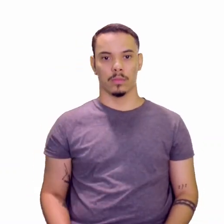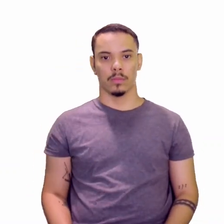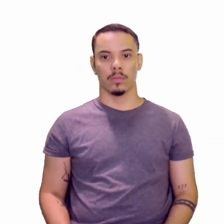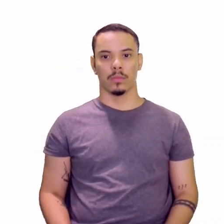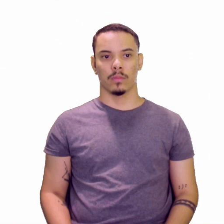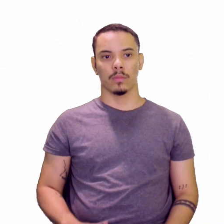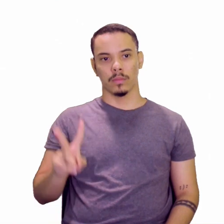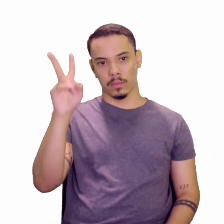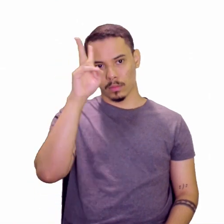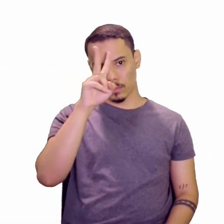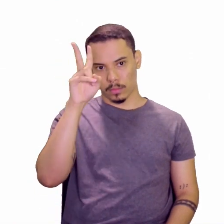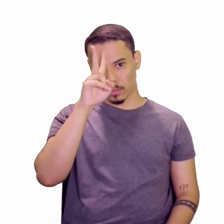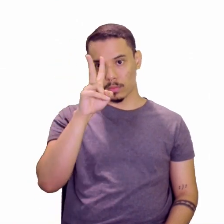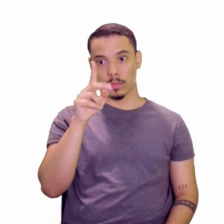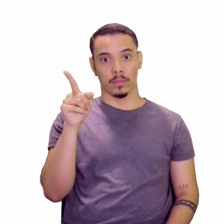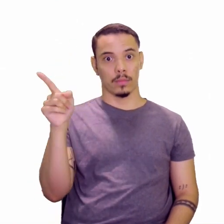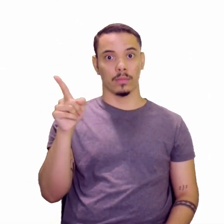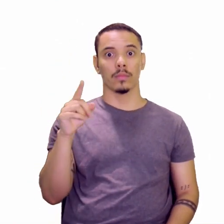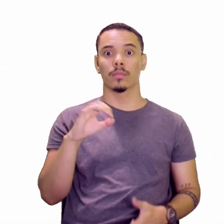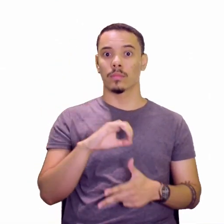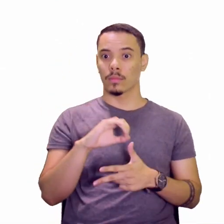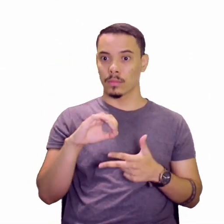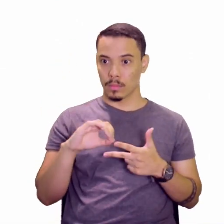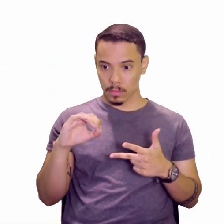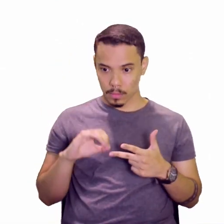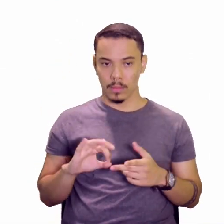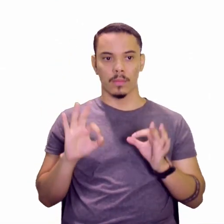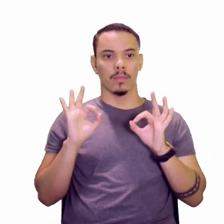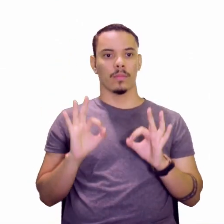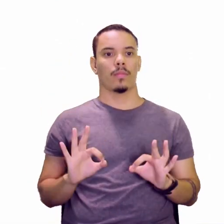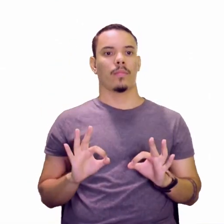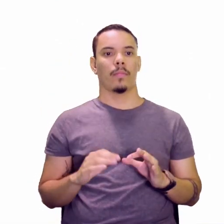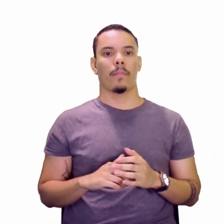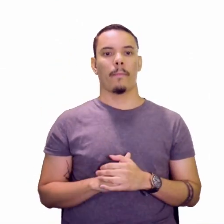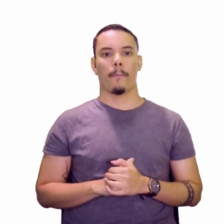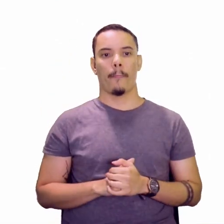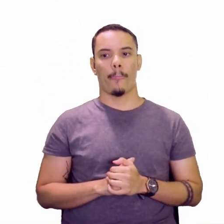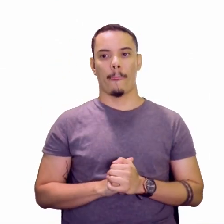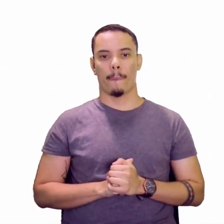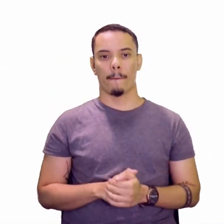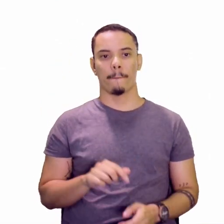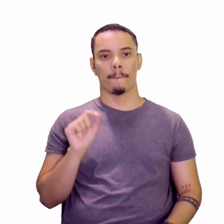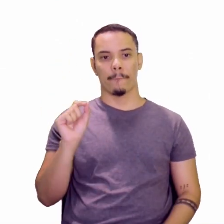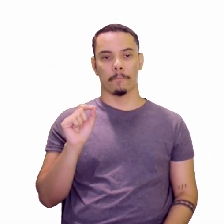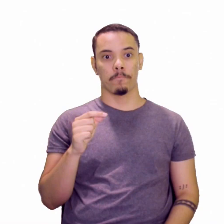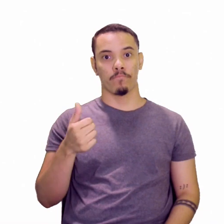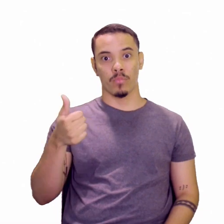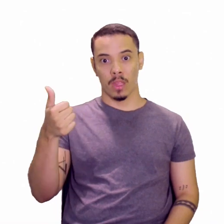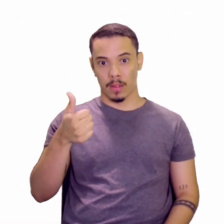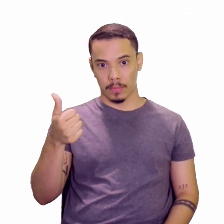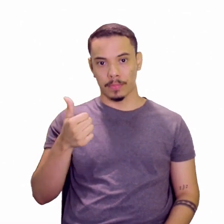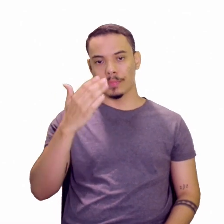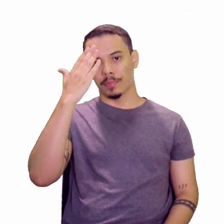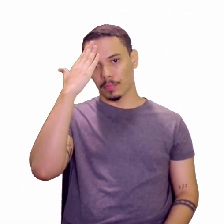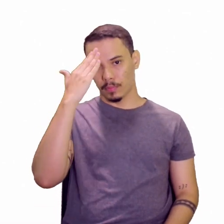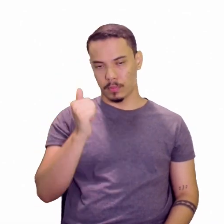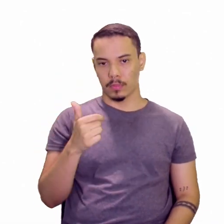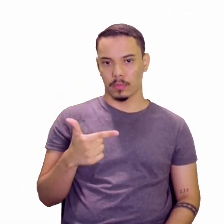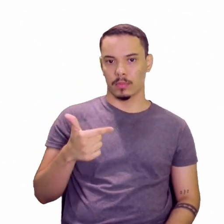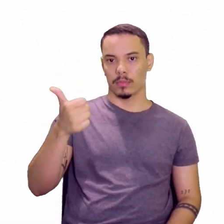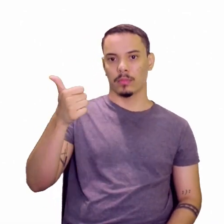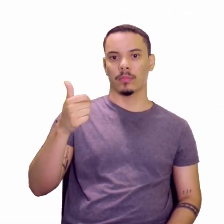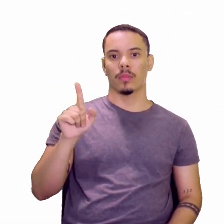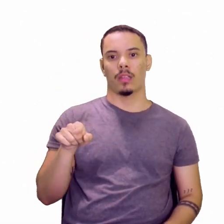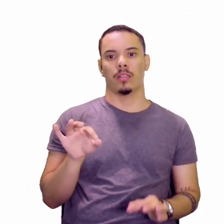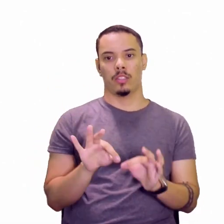Lembrando ó. as marcações, essa é de Enem, hein? Essa é de- né? realmente. Tá ali, ó, no trecho 1, tá ali a distância e a velocidade. No